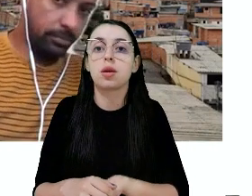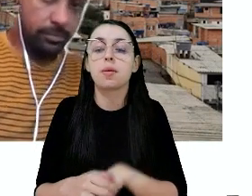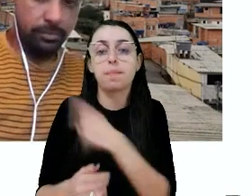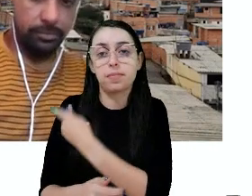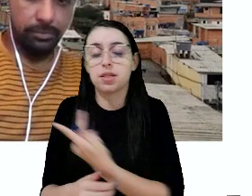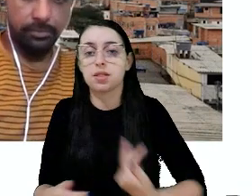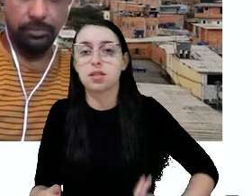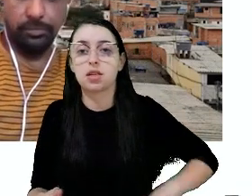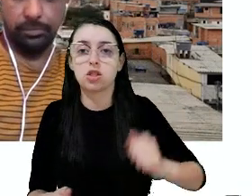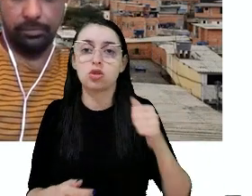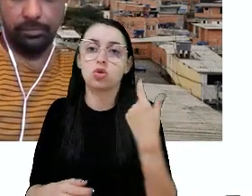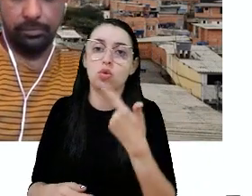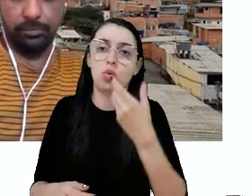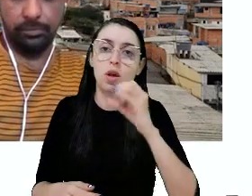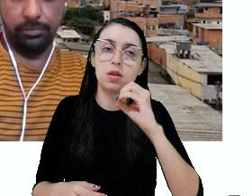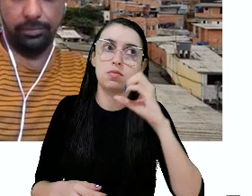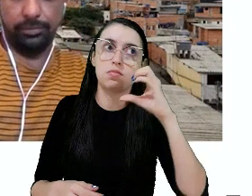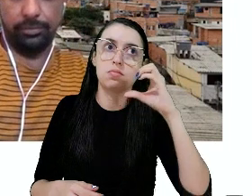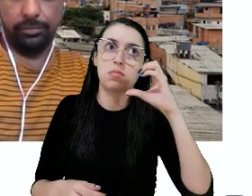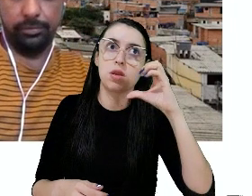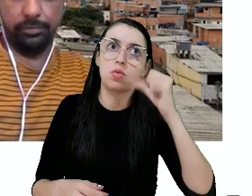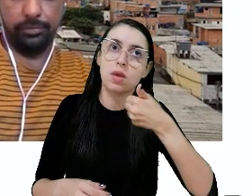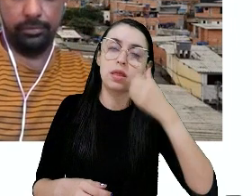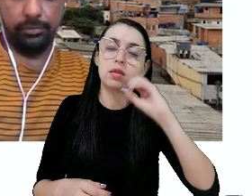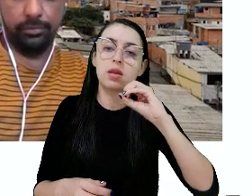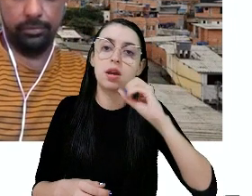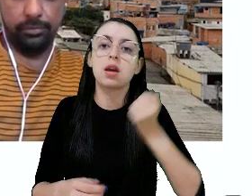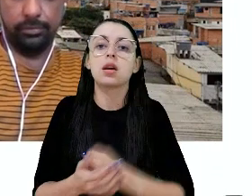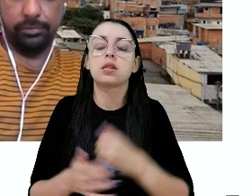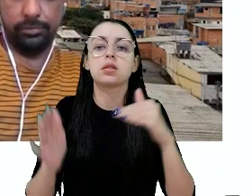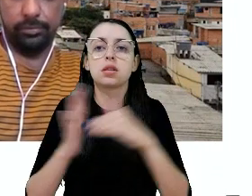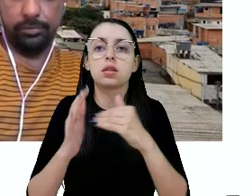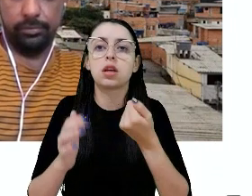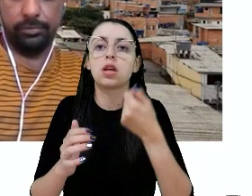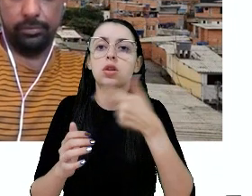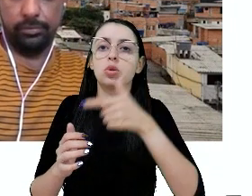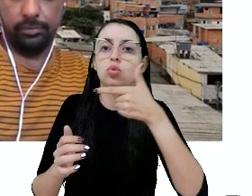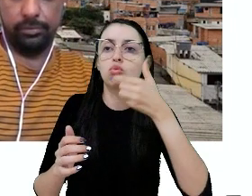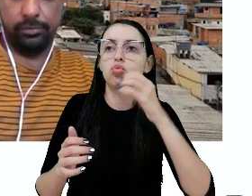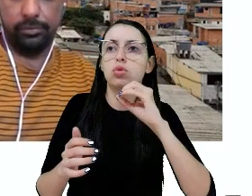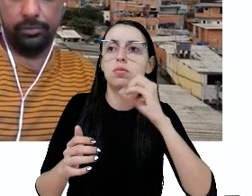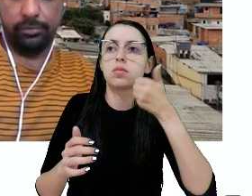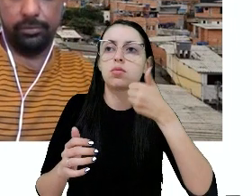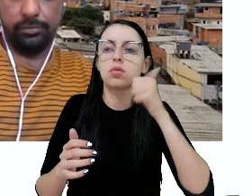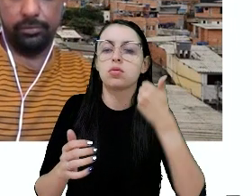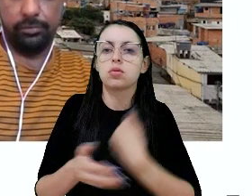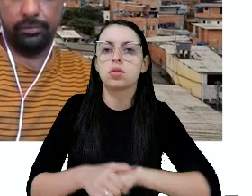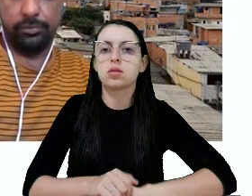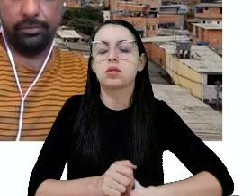a debatedora será a Thaís Perico, que é advogada e cofundadora da ONG ELA.